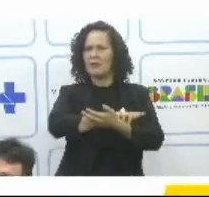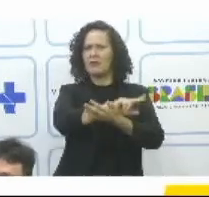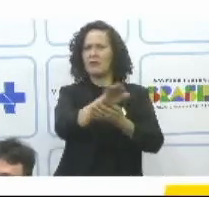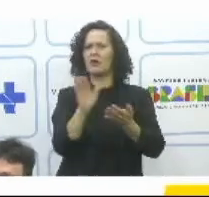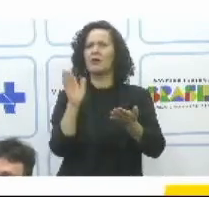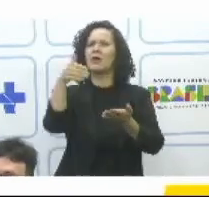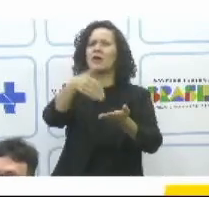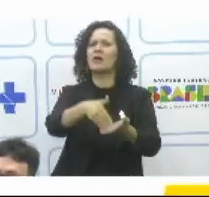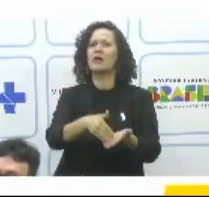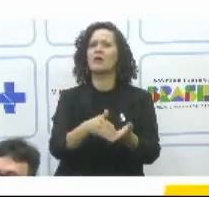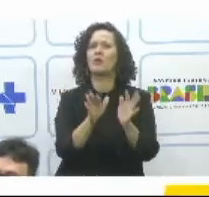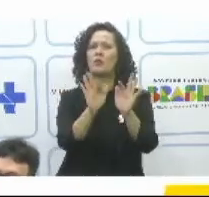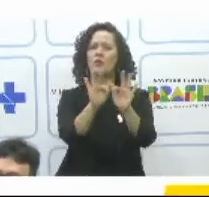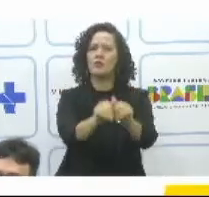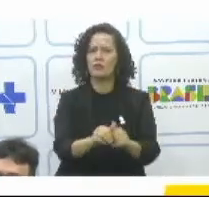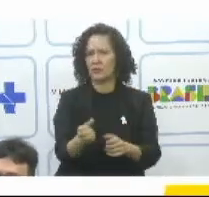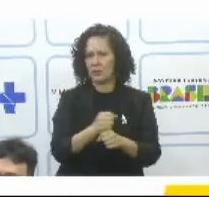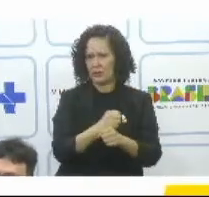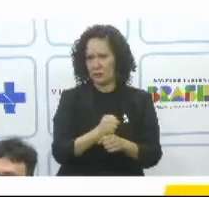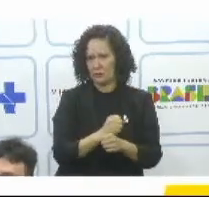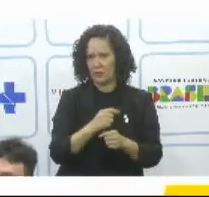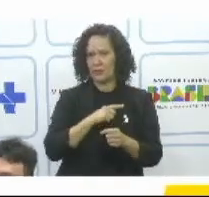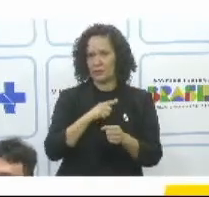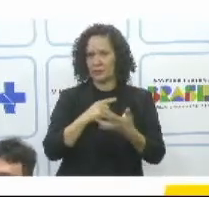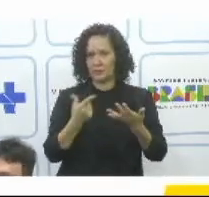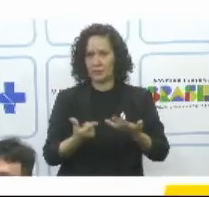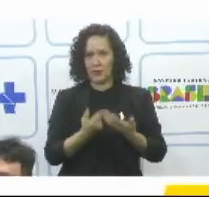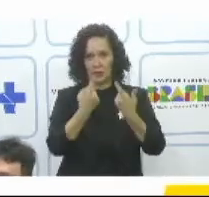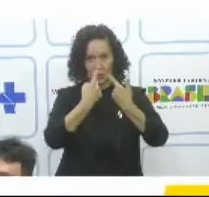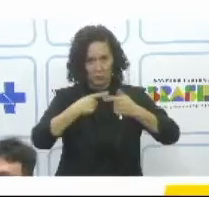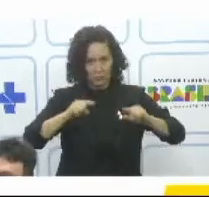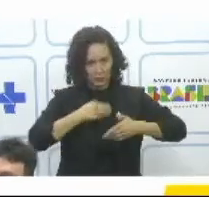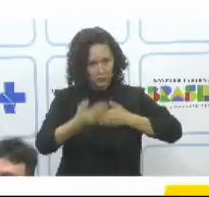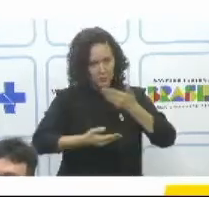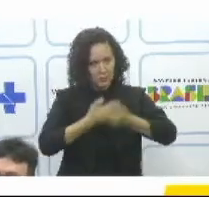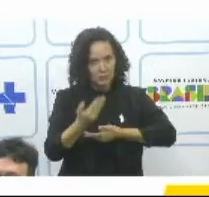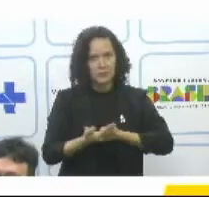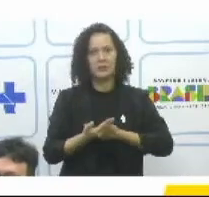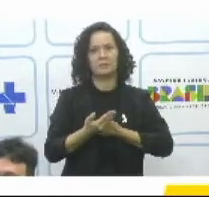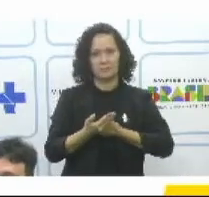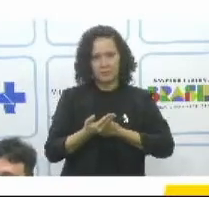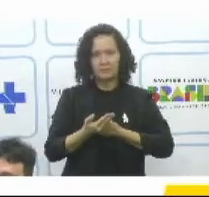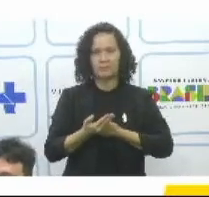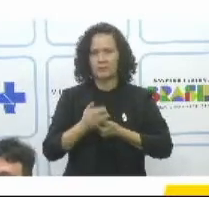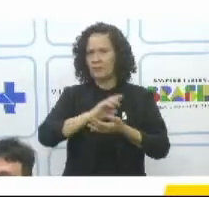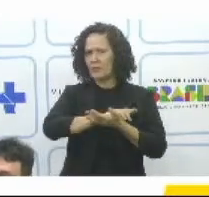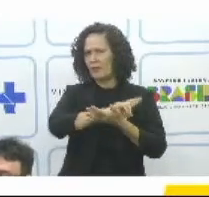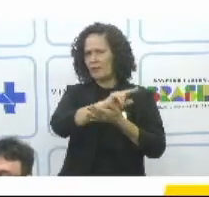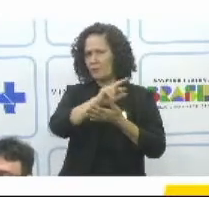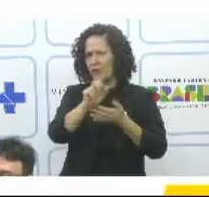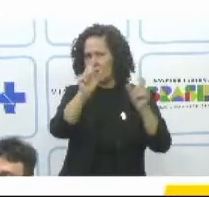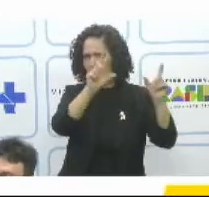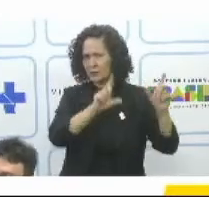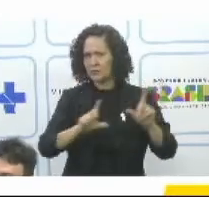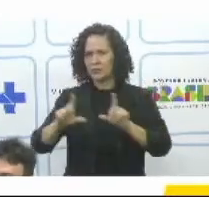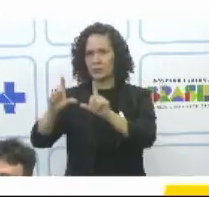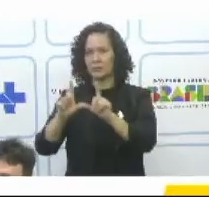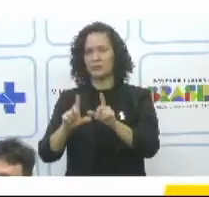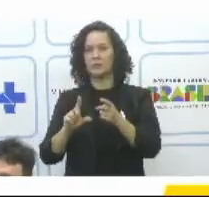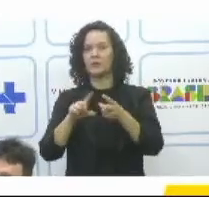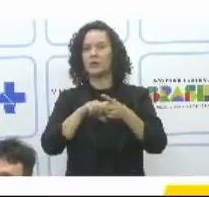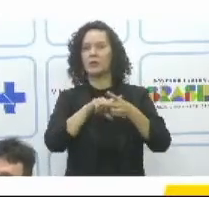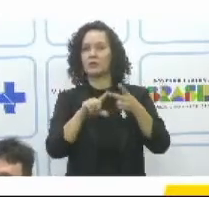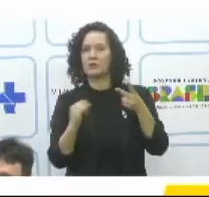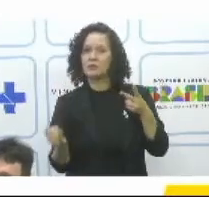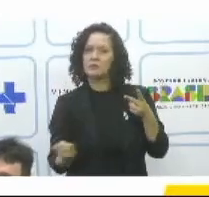final do ano agora, também os módulos de musicoterapia, terapia de florais, termalismo, ayurveda, e 2